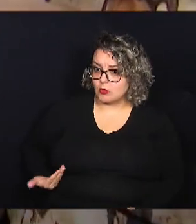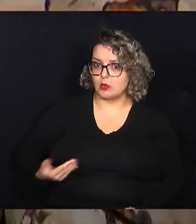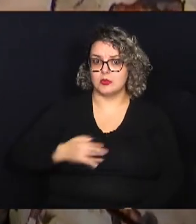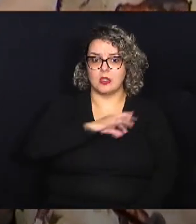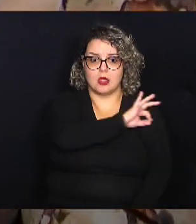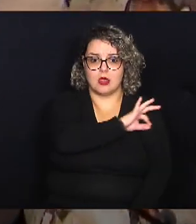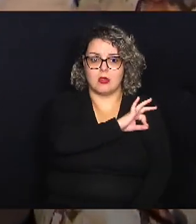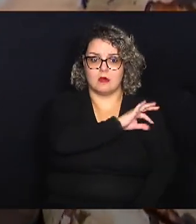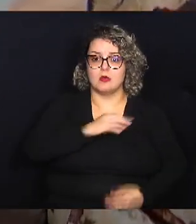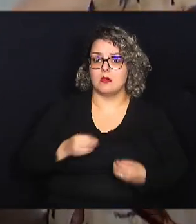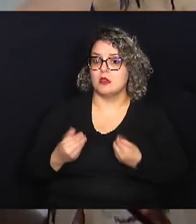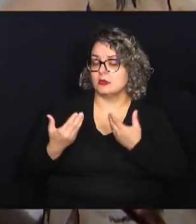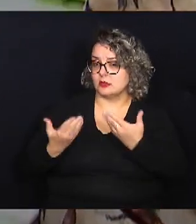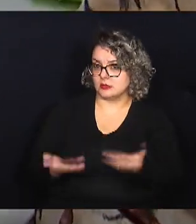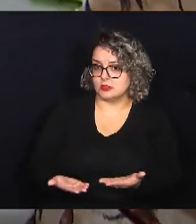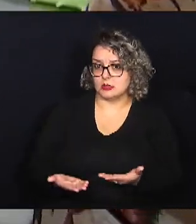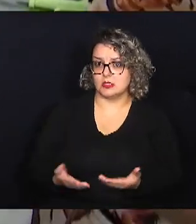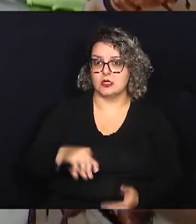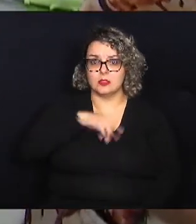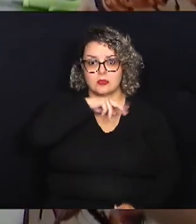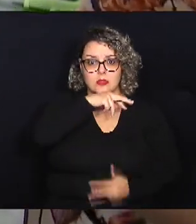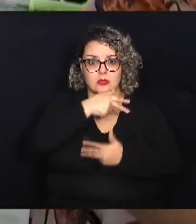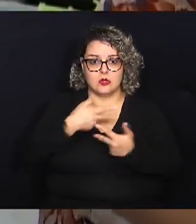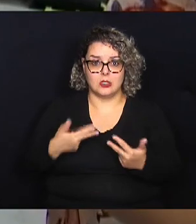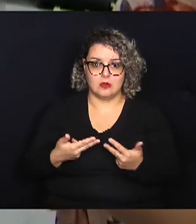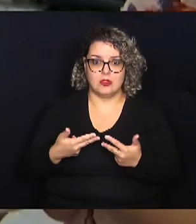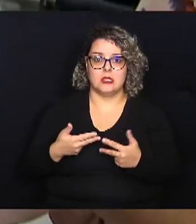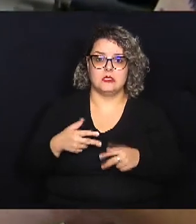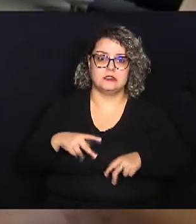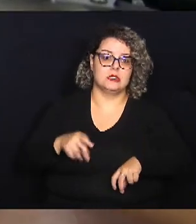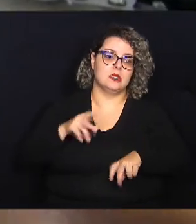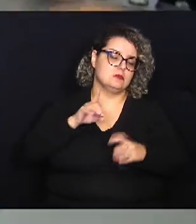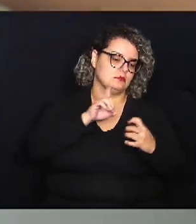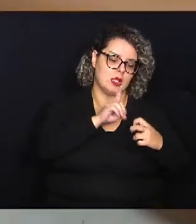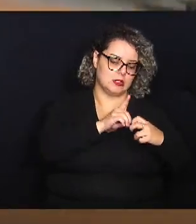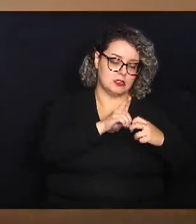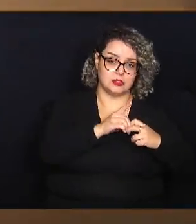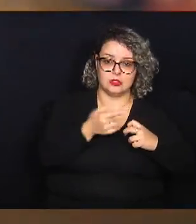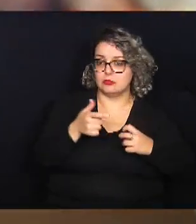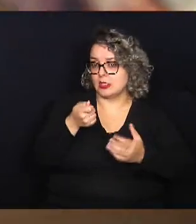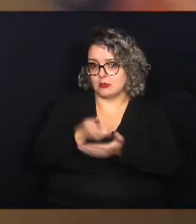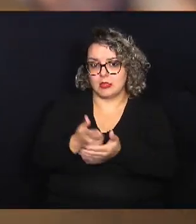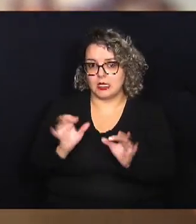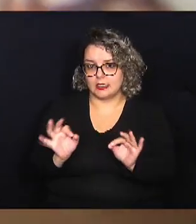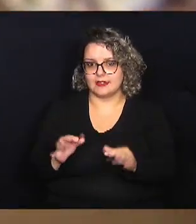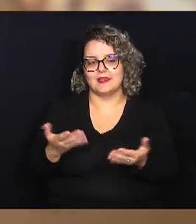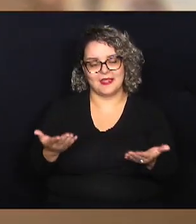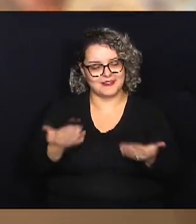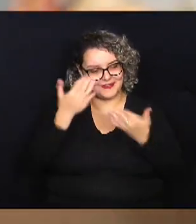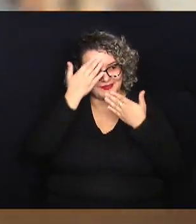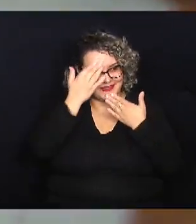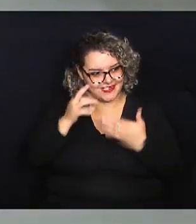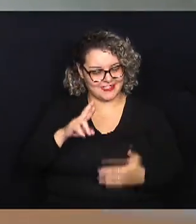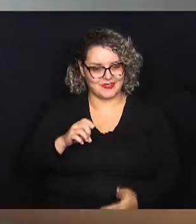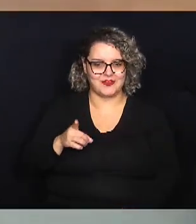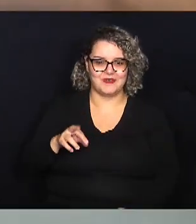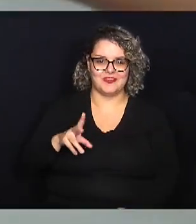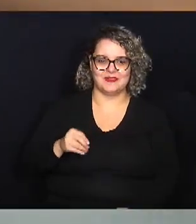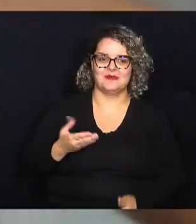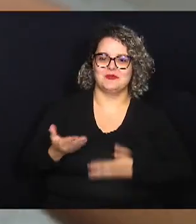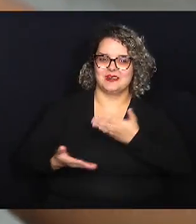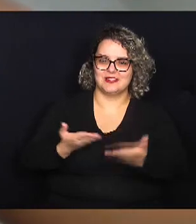de Campinas. Seu animalzinho vai ser muito bem atendido e sem nenhum custo. É isso então. Muito obrigado, Rodrigo, pelas informações. Tenha